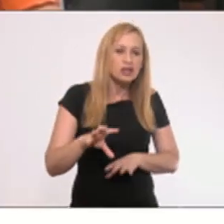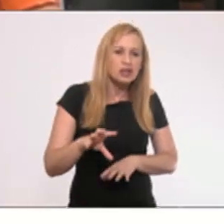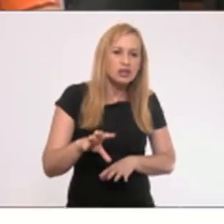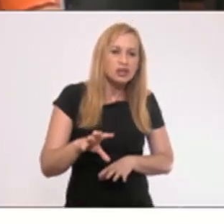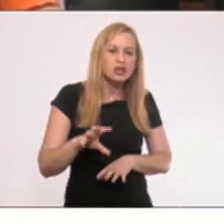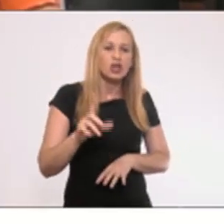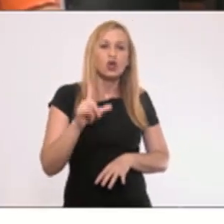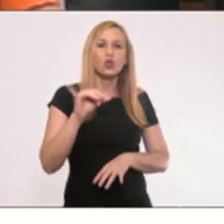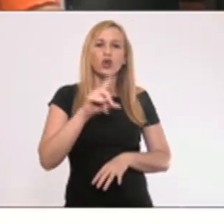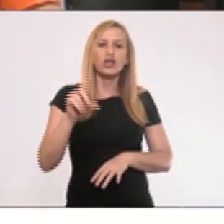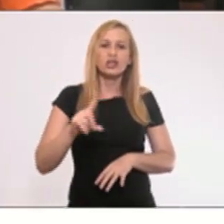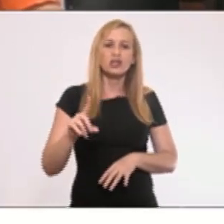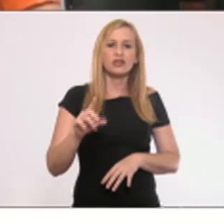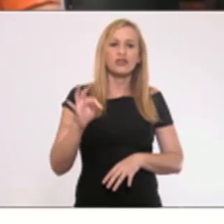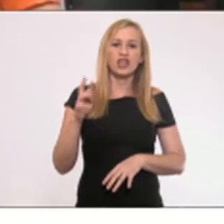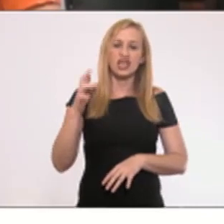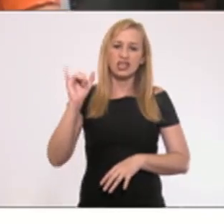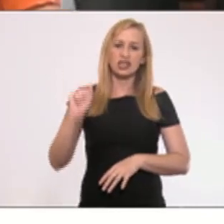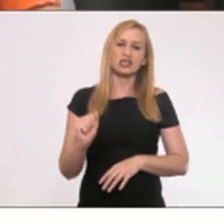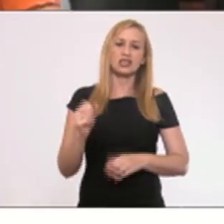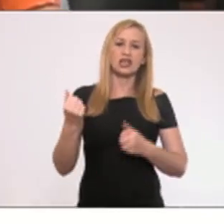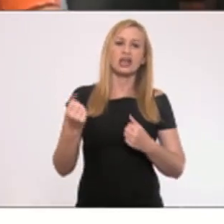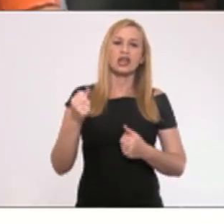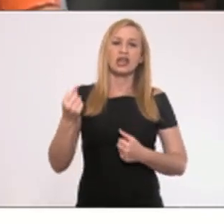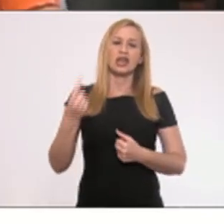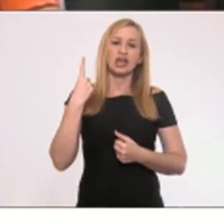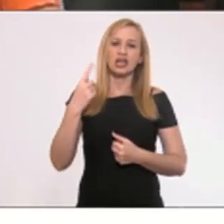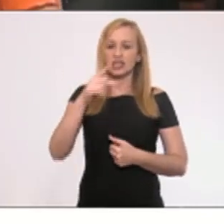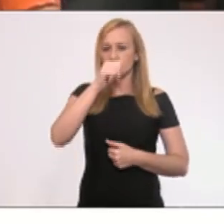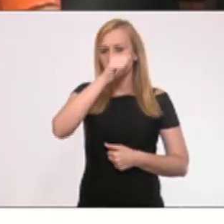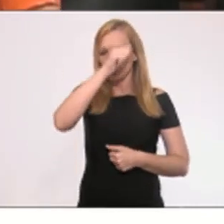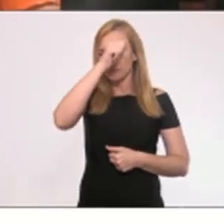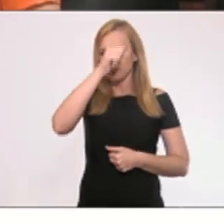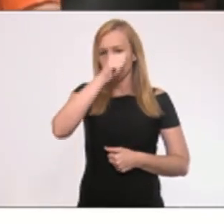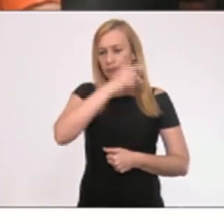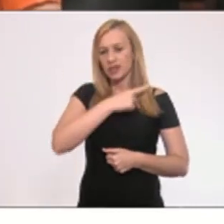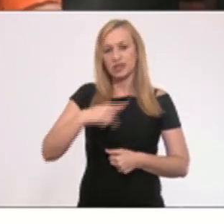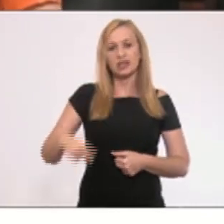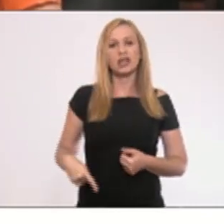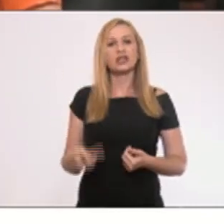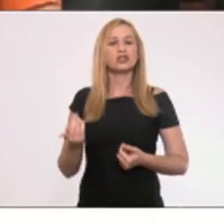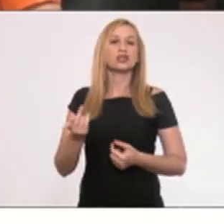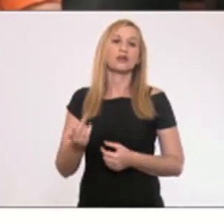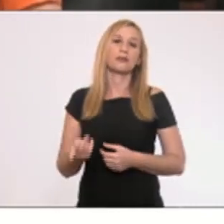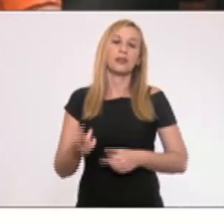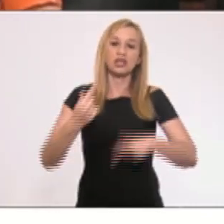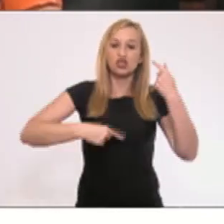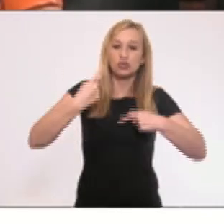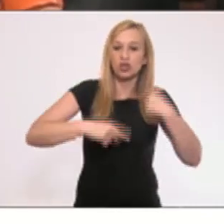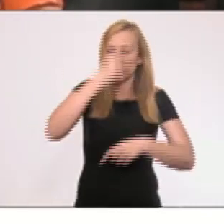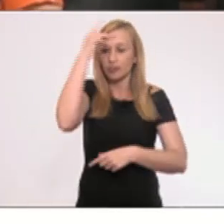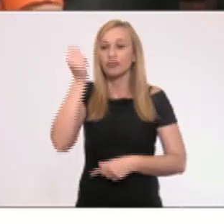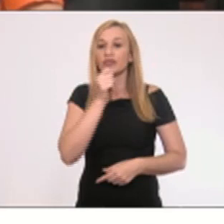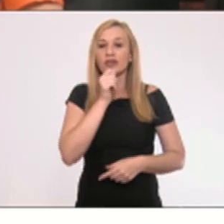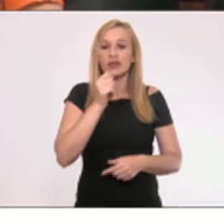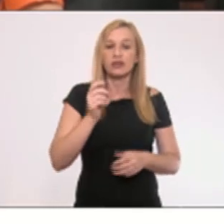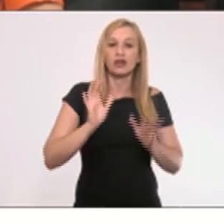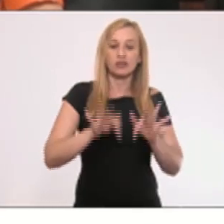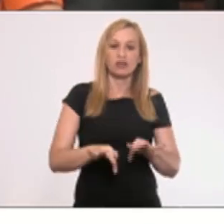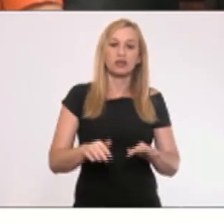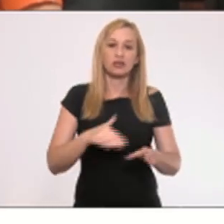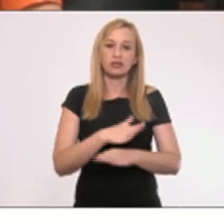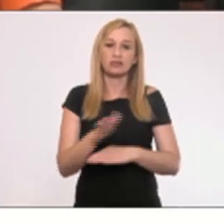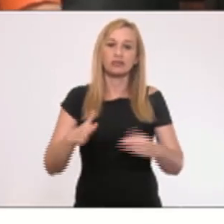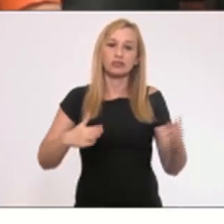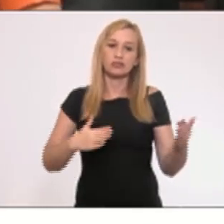Luiz Freitas, ex-presidente da Câmara Municipal do Rio de Janeiro. Parecer da mesa diretora favorável, relator deputado Márcio Canela. Em discussão, havendo que queira discutir, encerra a discussão,